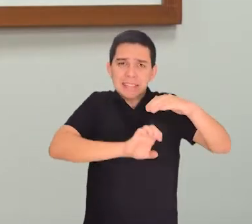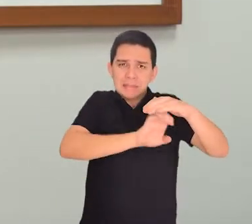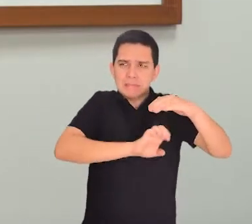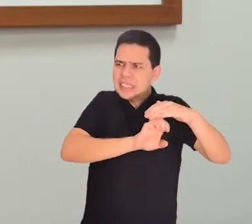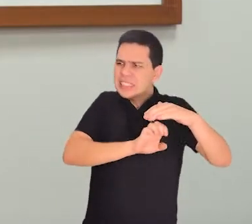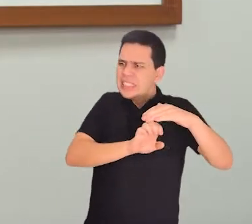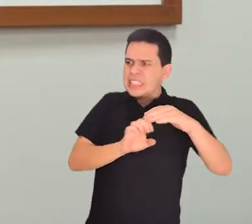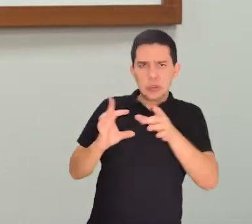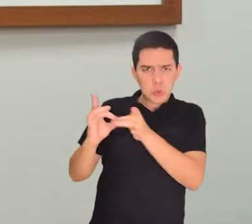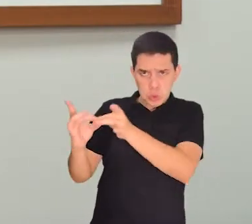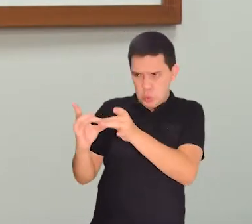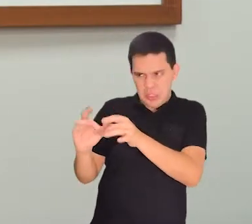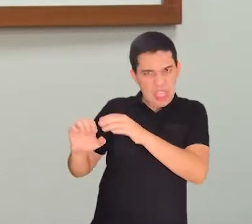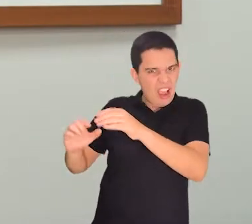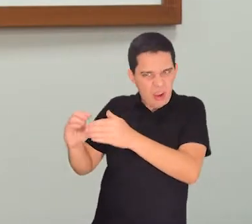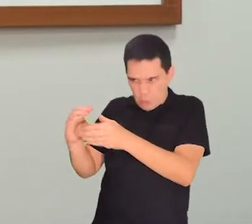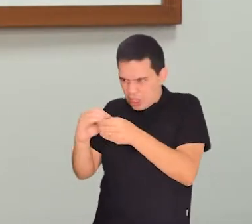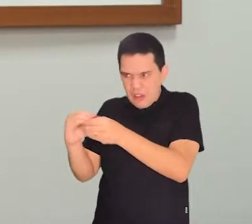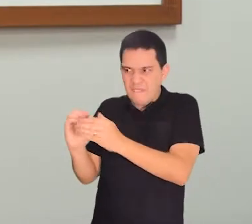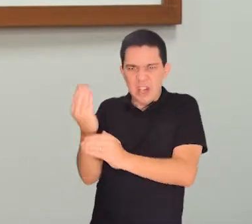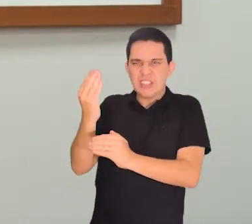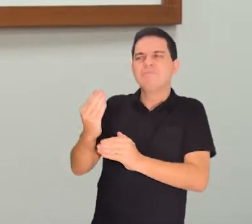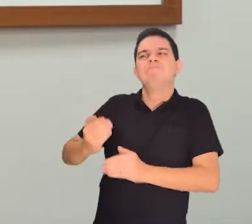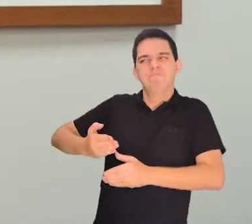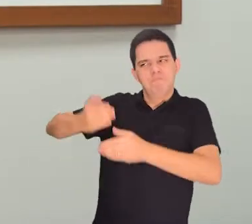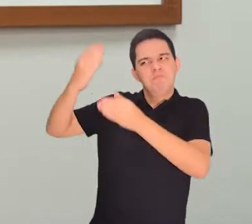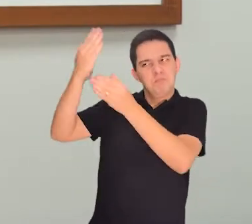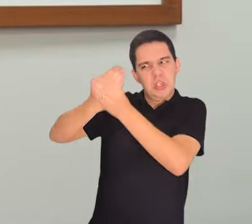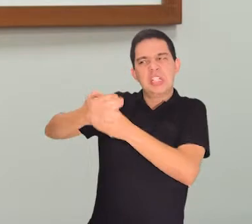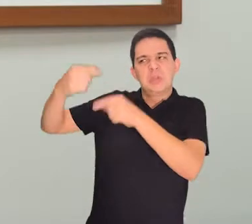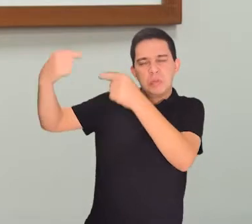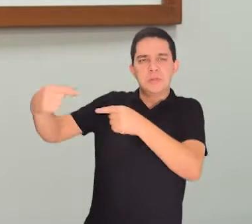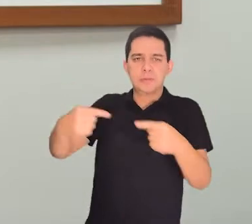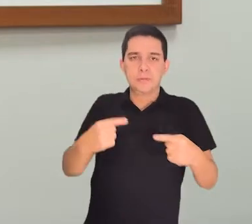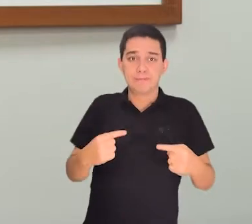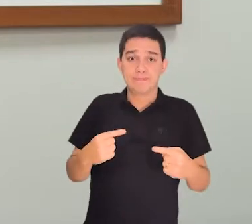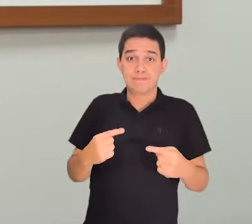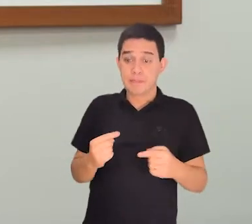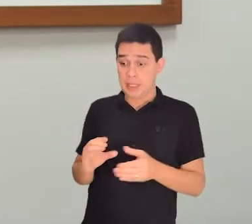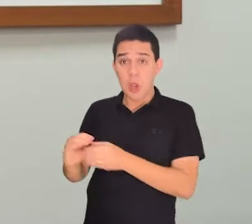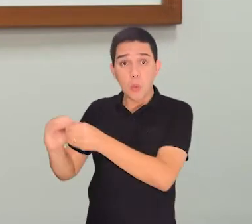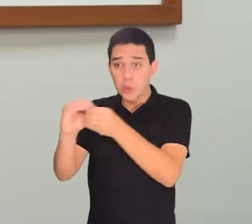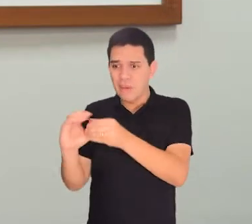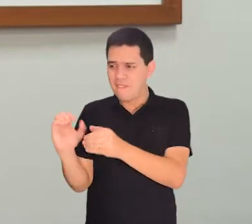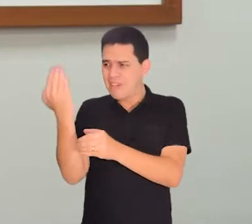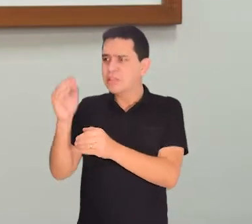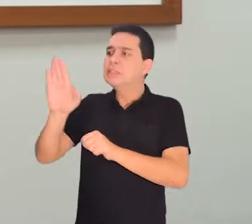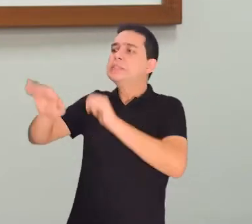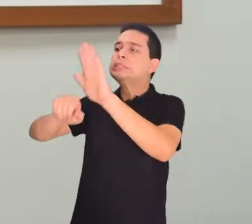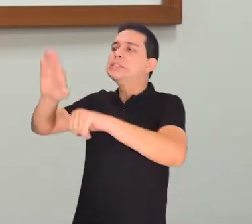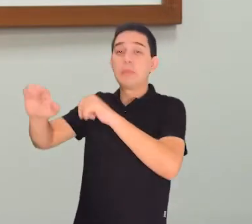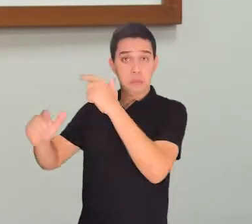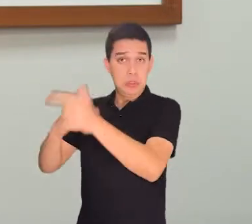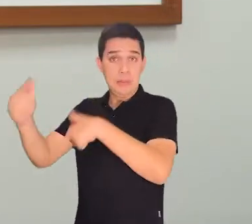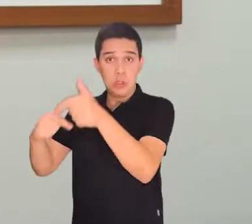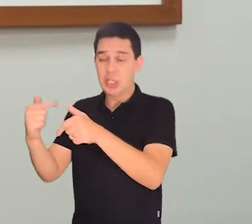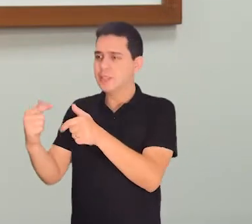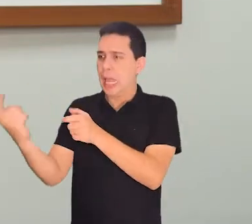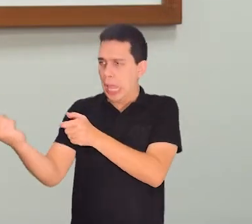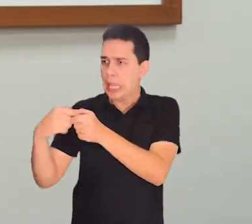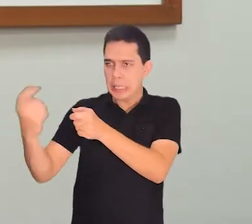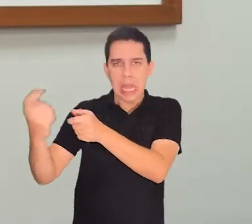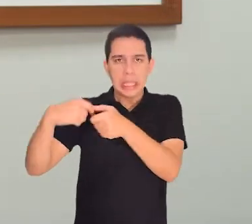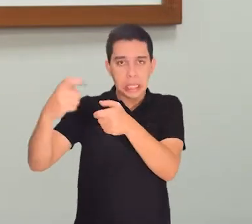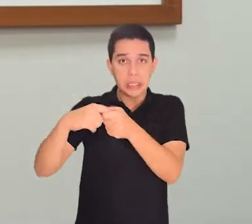de cooperativas. Na fraude, a cooperativa age como captadora de mão de obra e os trabalhadores se tornam cooperados e